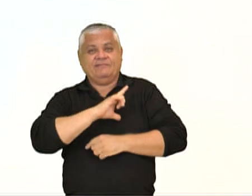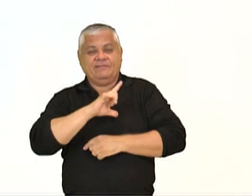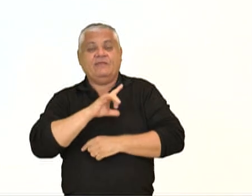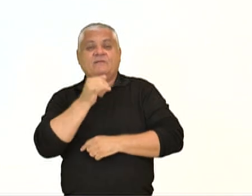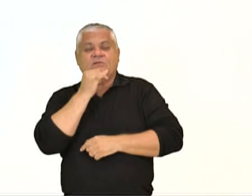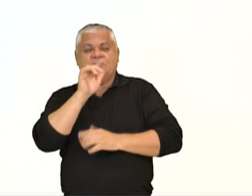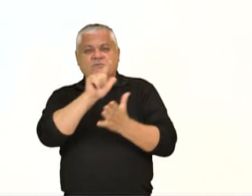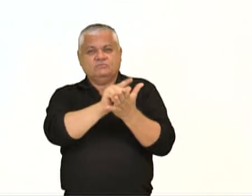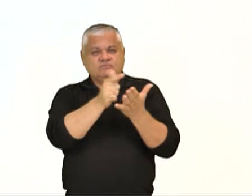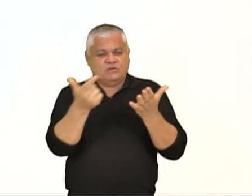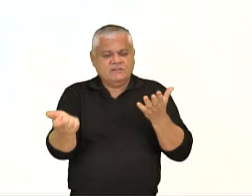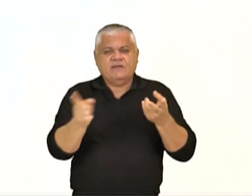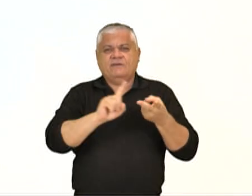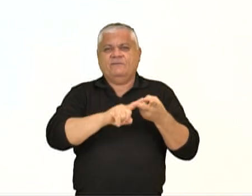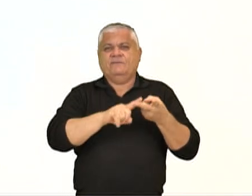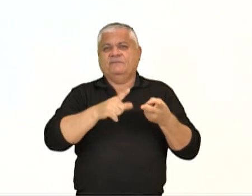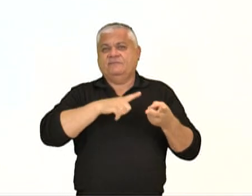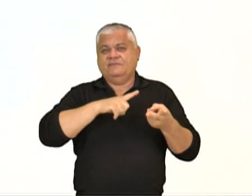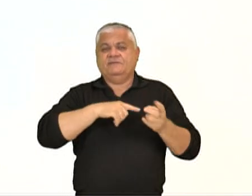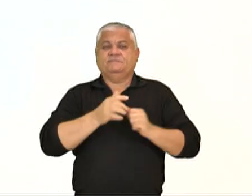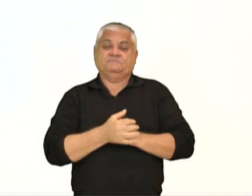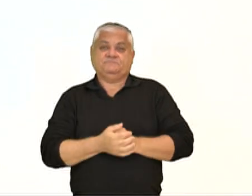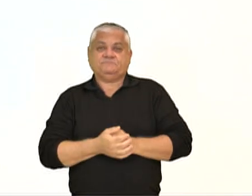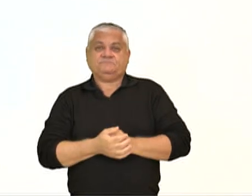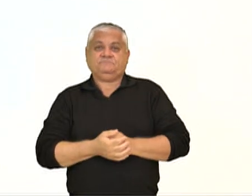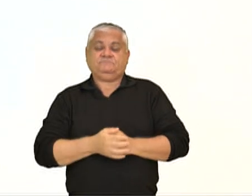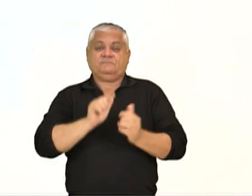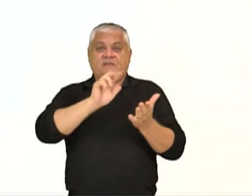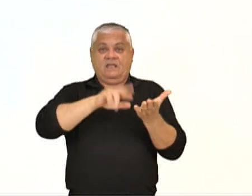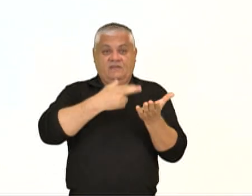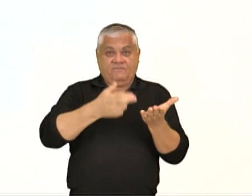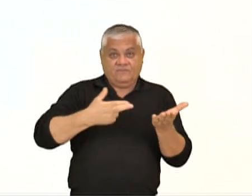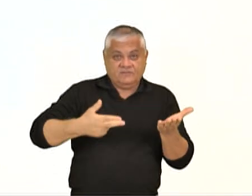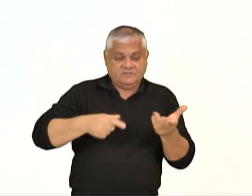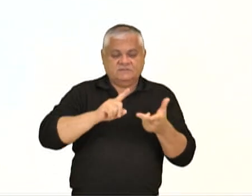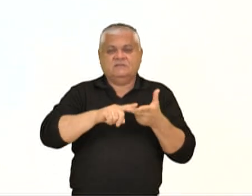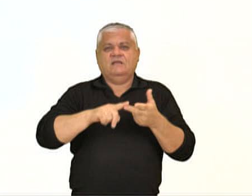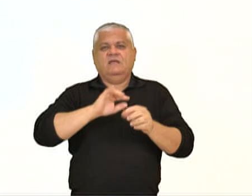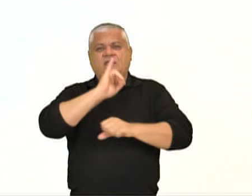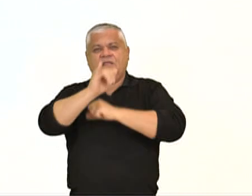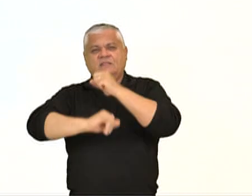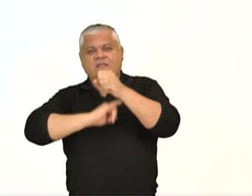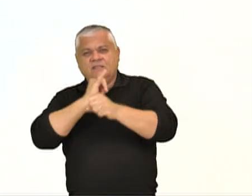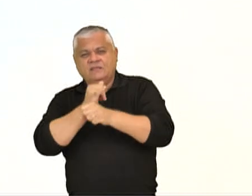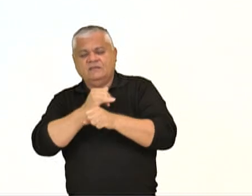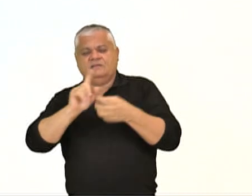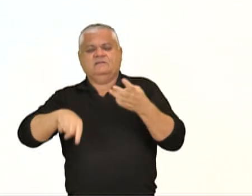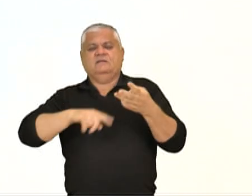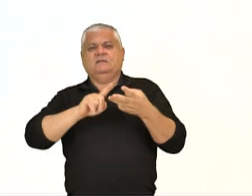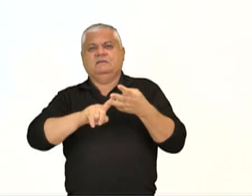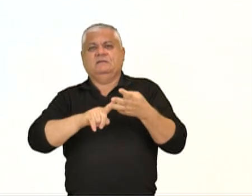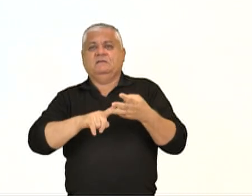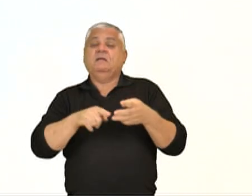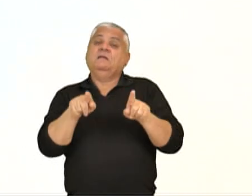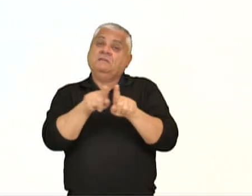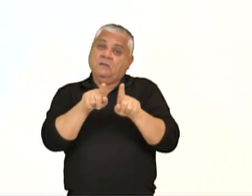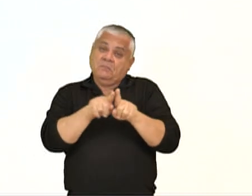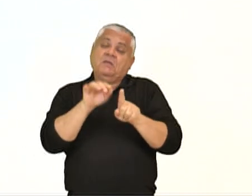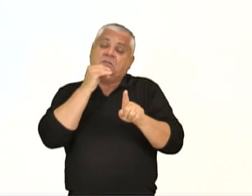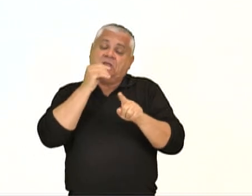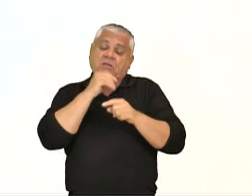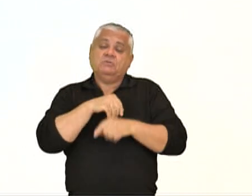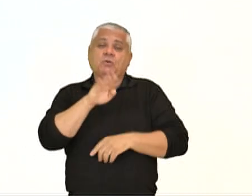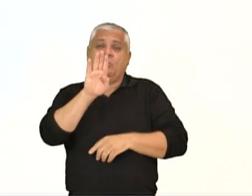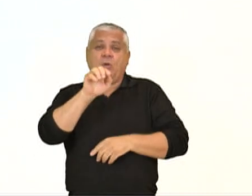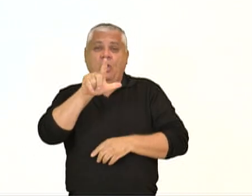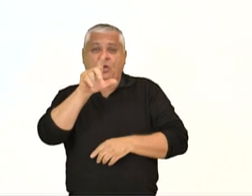no jornal, vai circular na revista, na internet em geral, você pode ter dentro de um blog